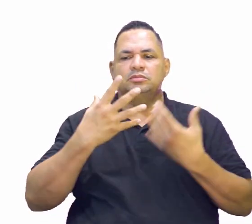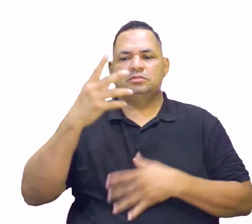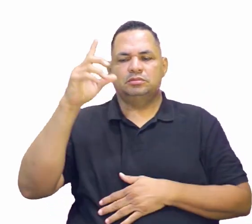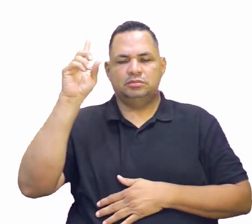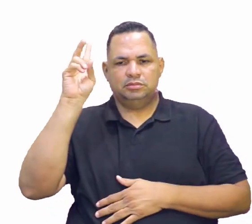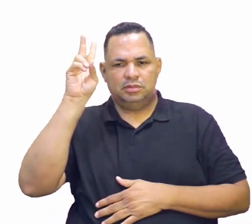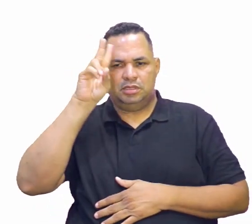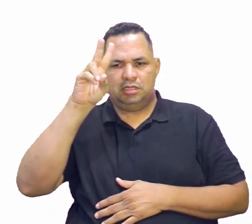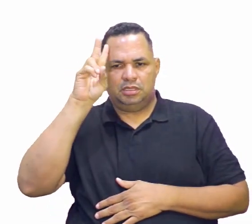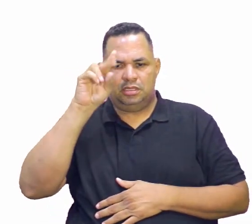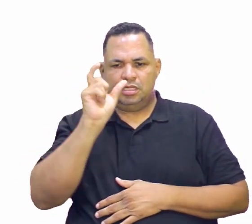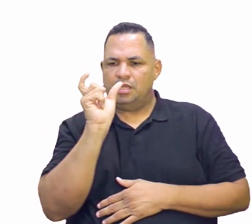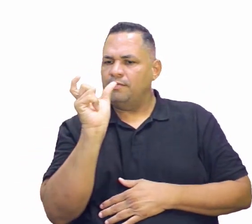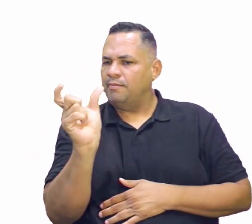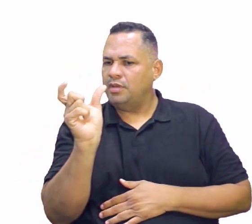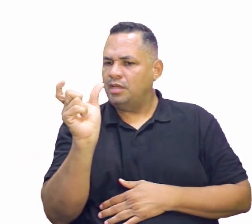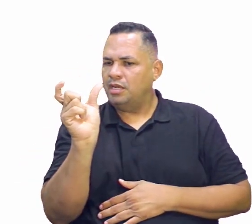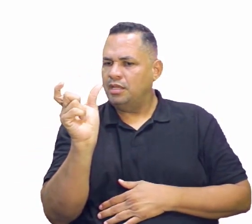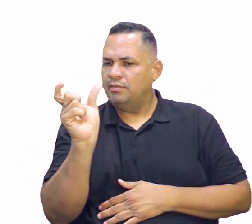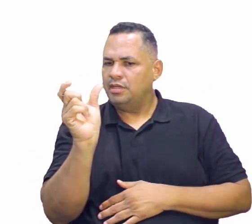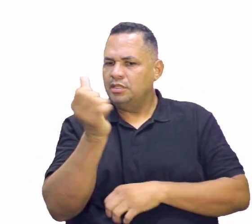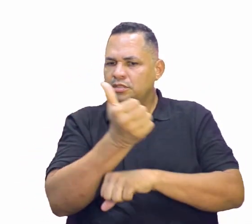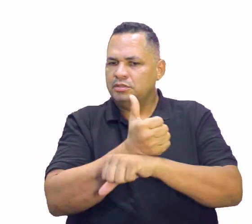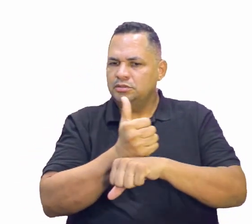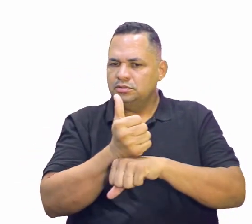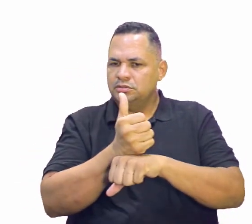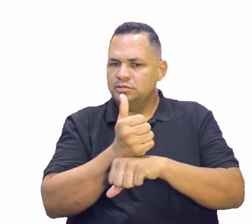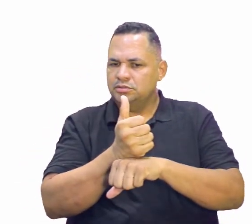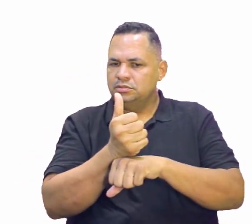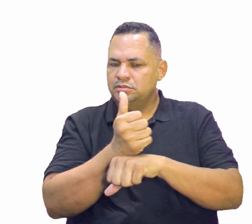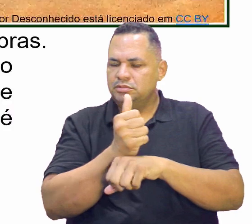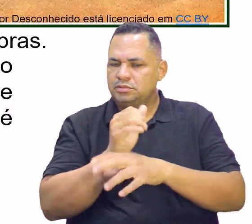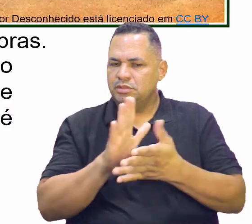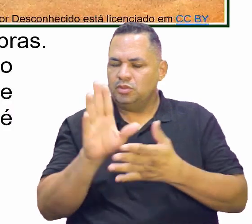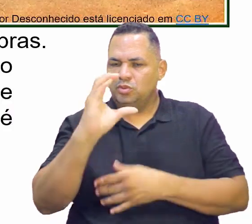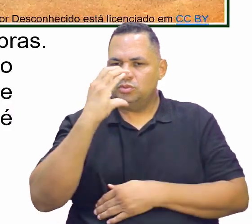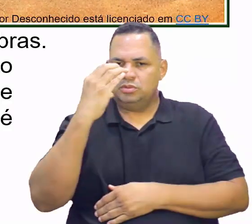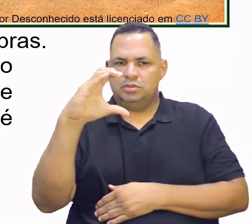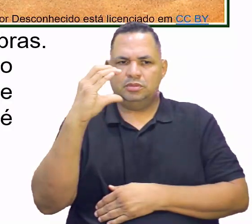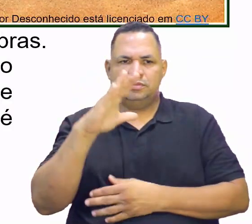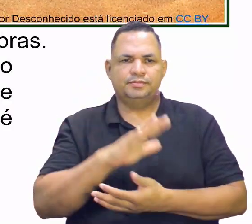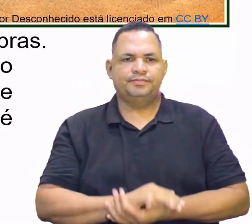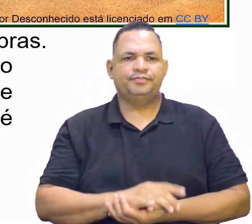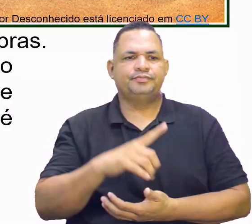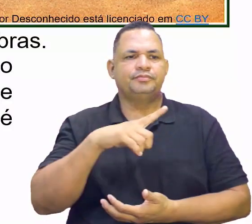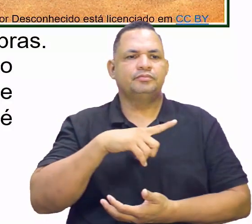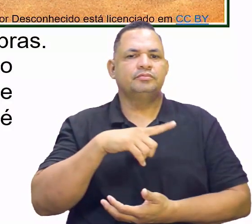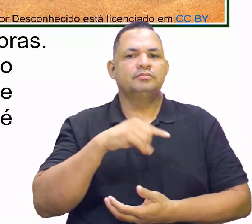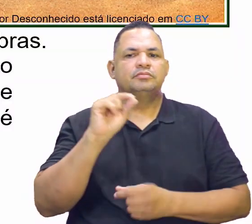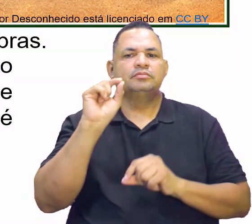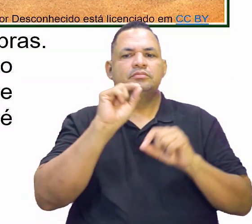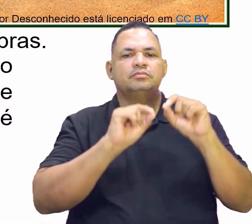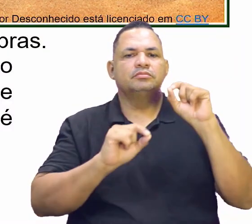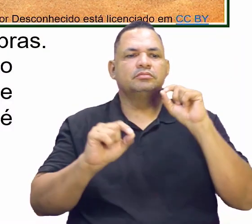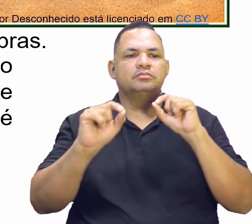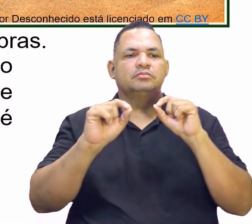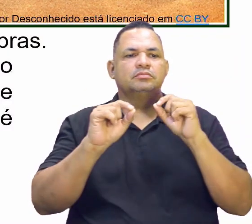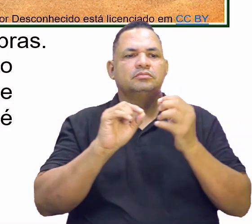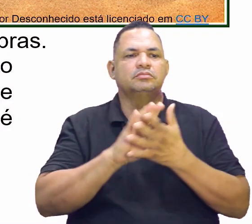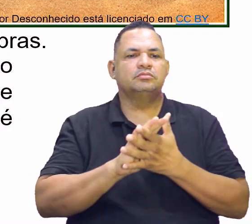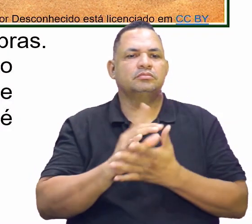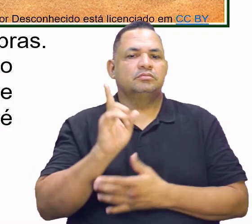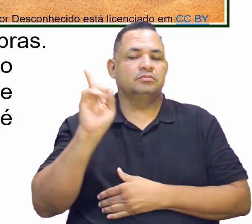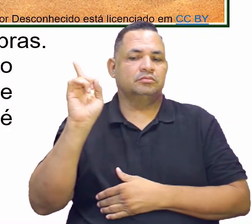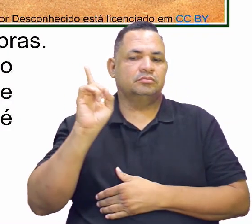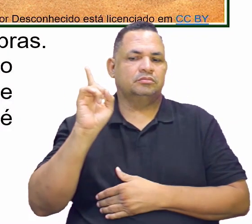ele usa em suas poesias? Então, vamos que vamos. Aqui nós temos o seguinte, né? Augusto